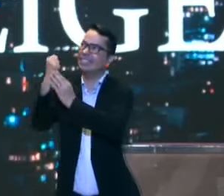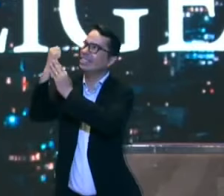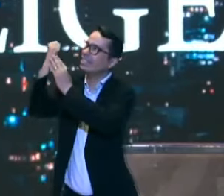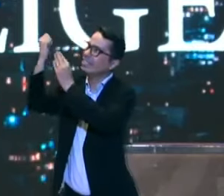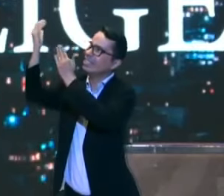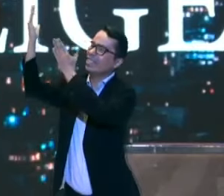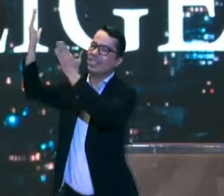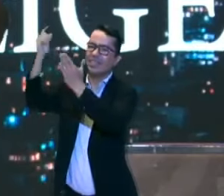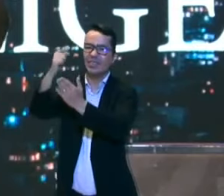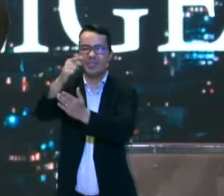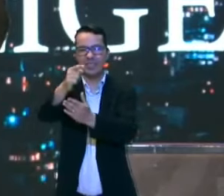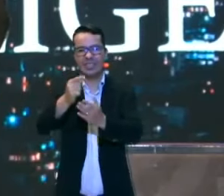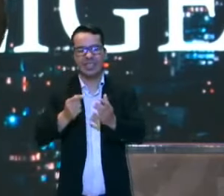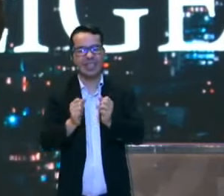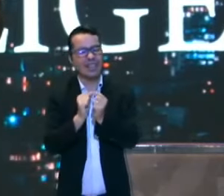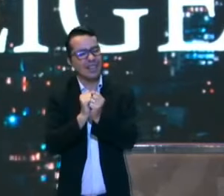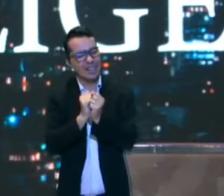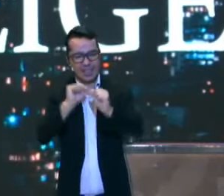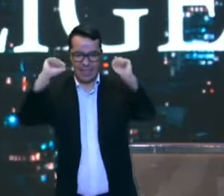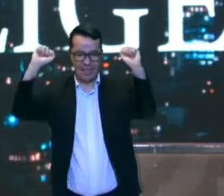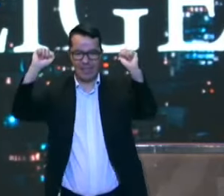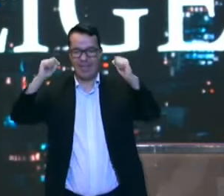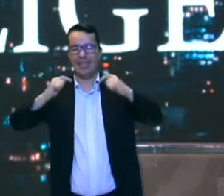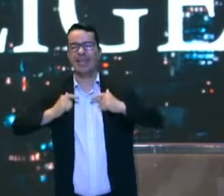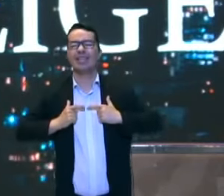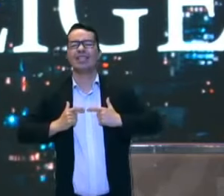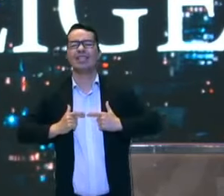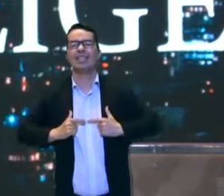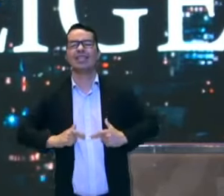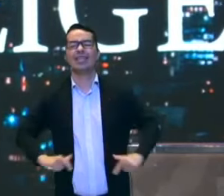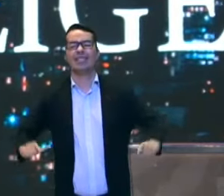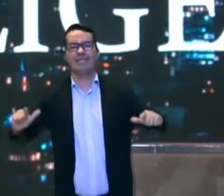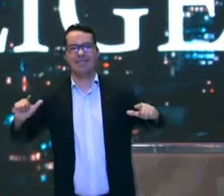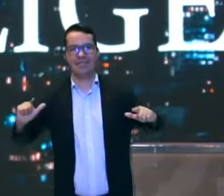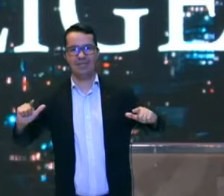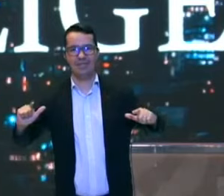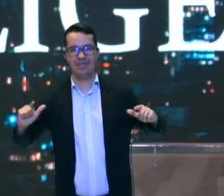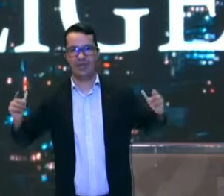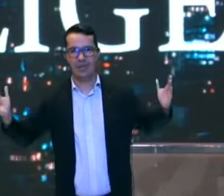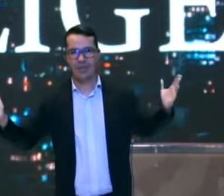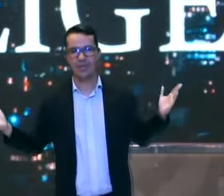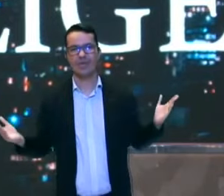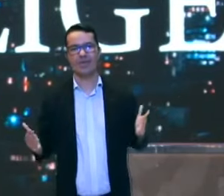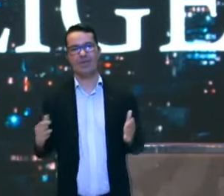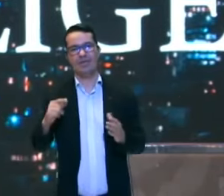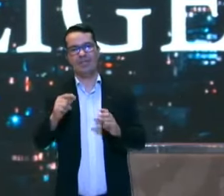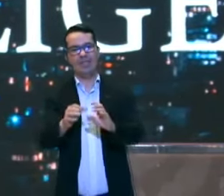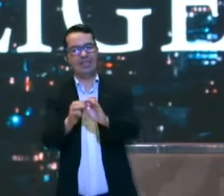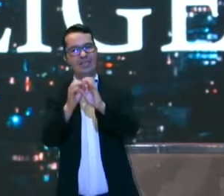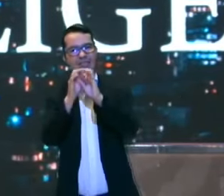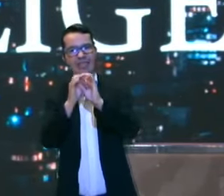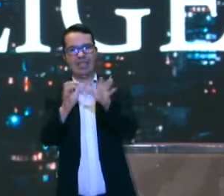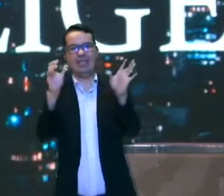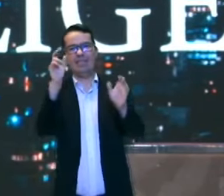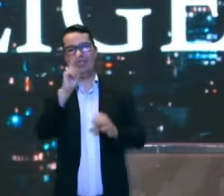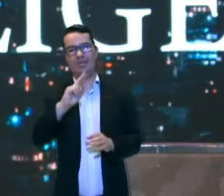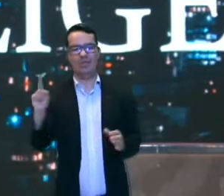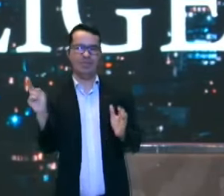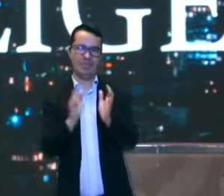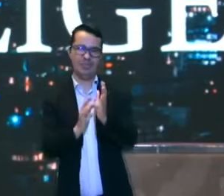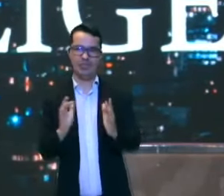Hoje, em nome de Jesus, a arapuca do inimigo vai cair por terra na tua vida, em nome de